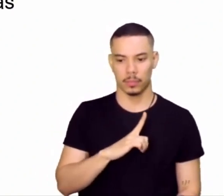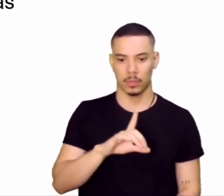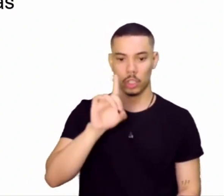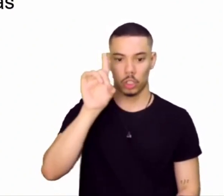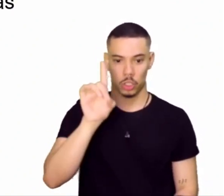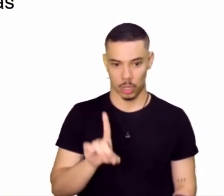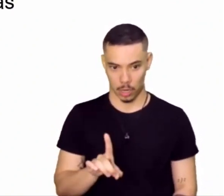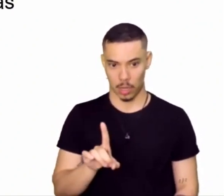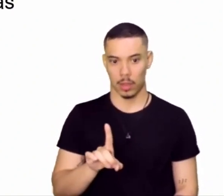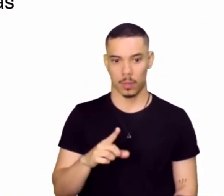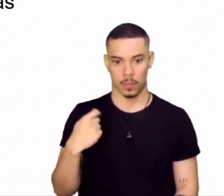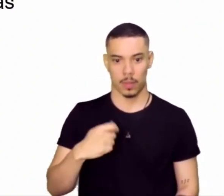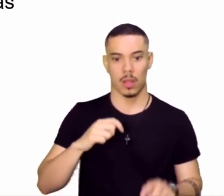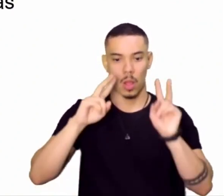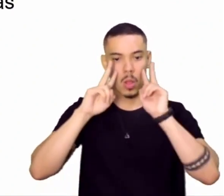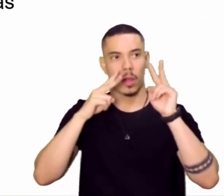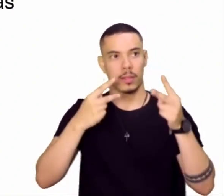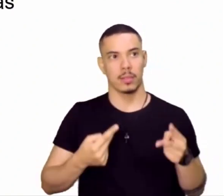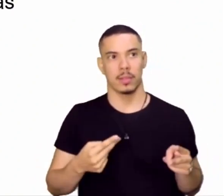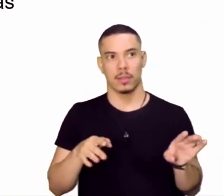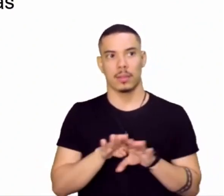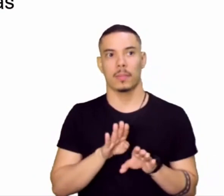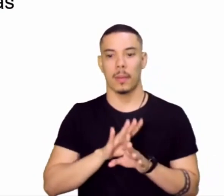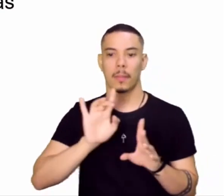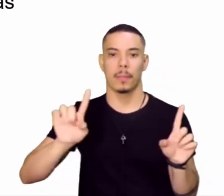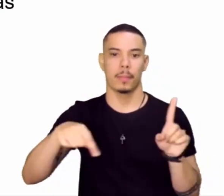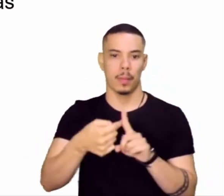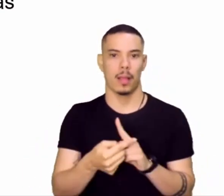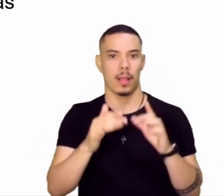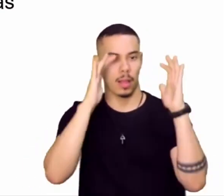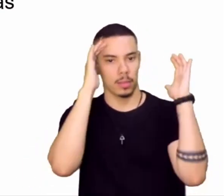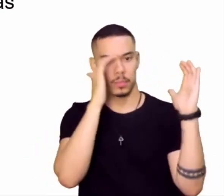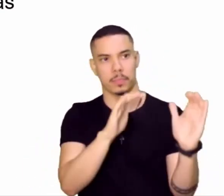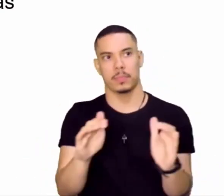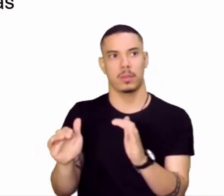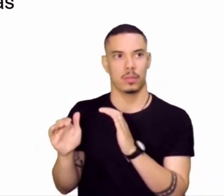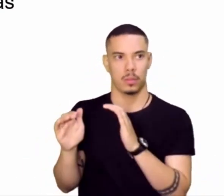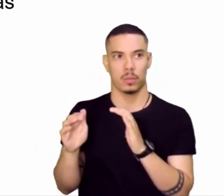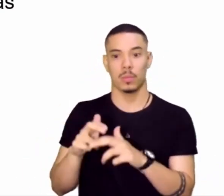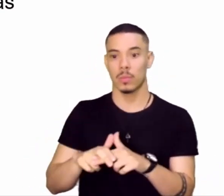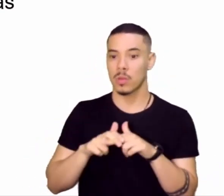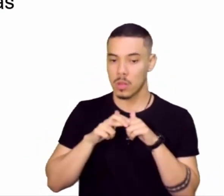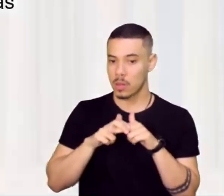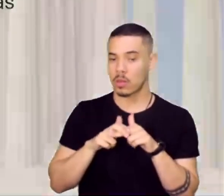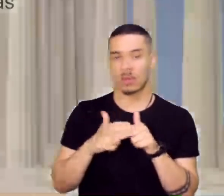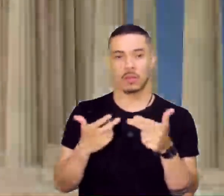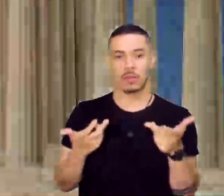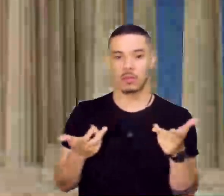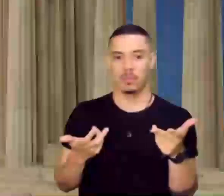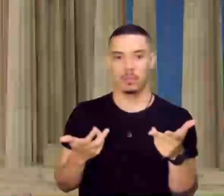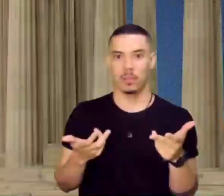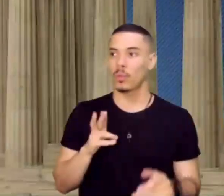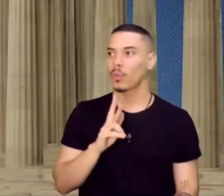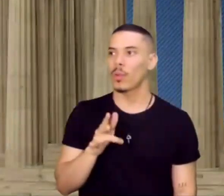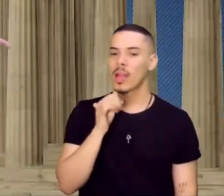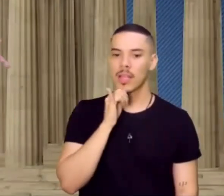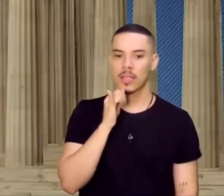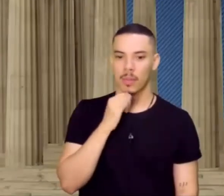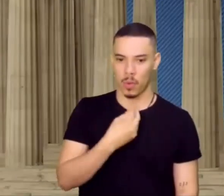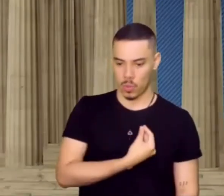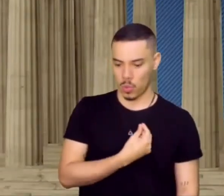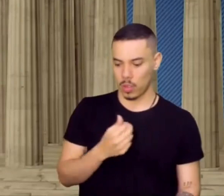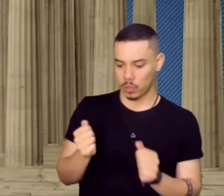e exige que sejam reconhecidos e respeitados. Gente, esses conflitos de direitos não é... Por exemplo, eu estar aqui